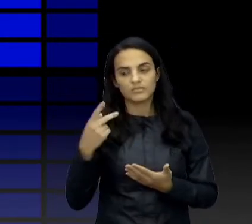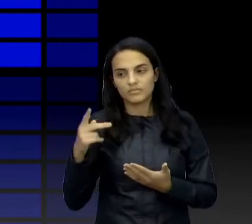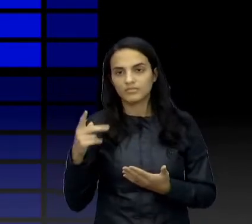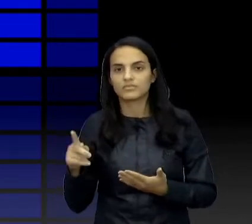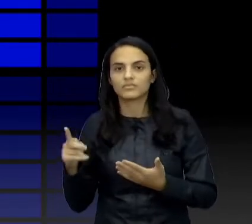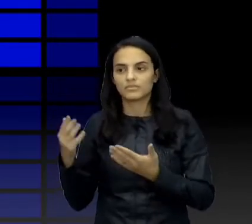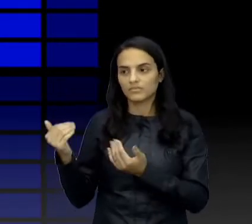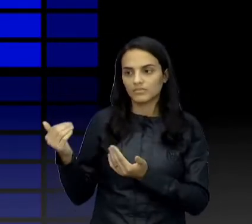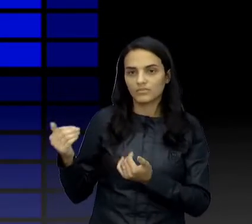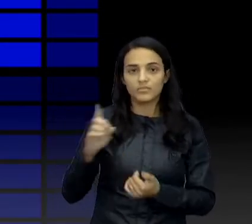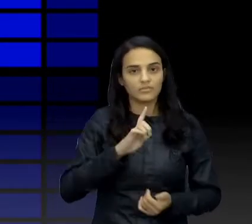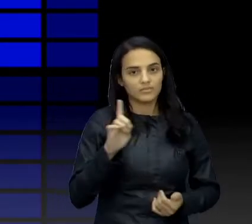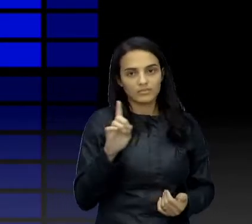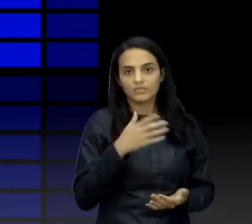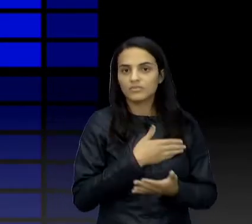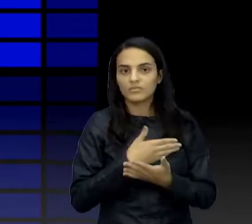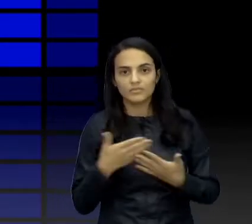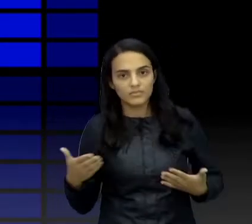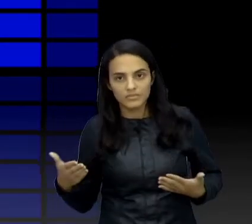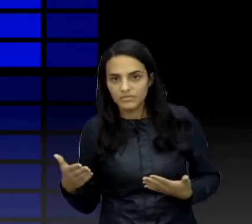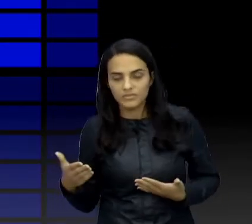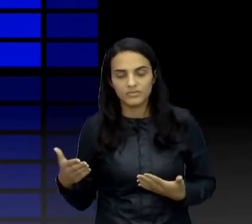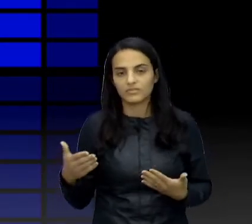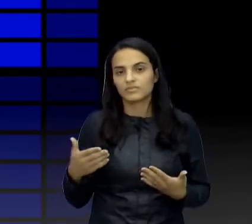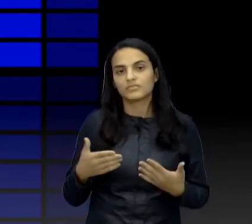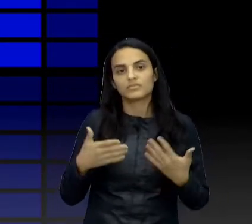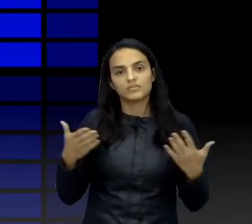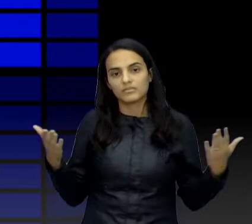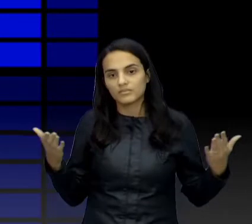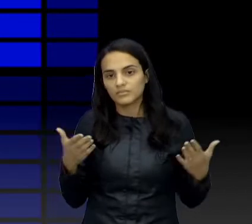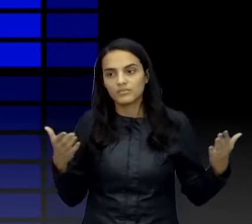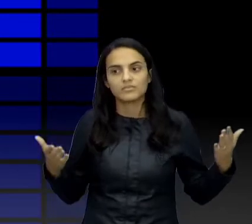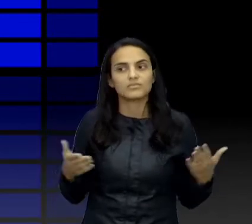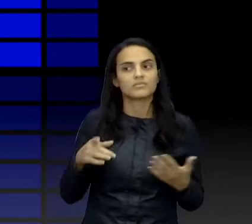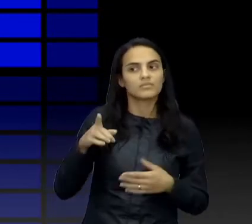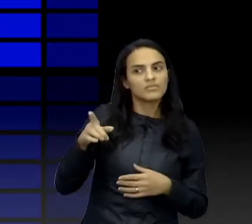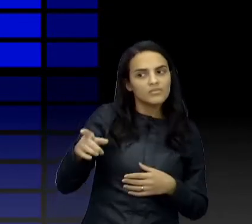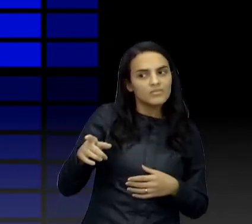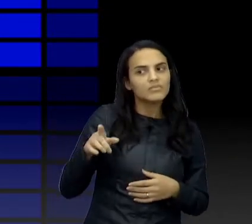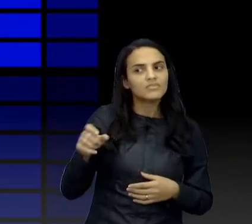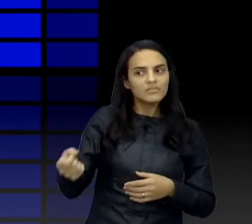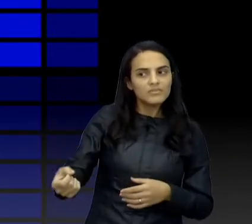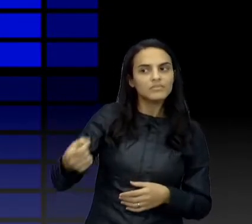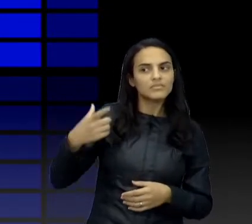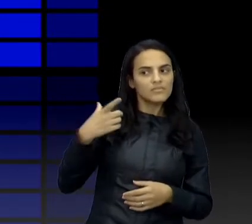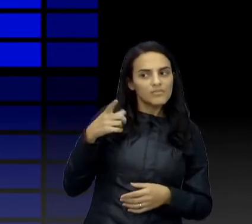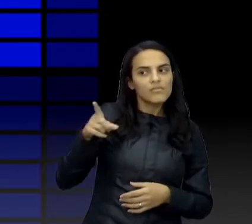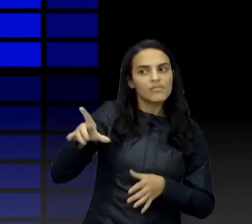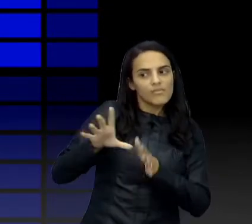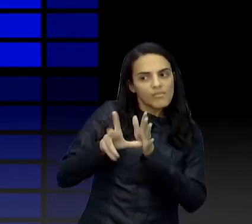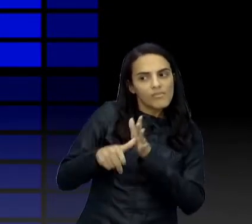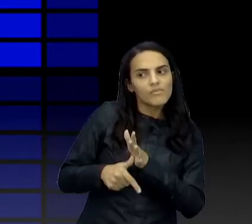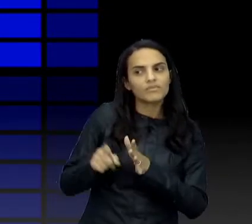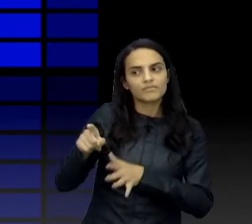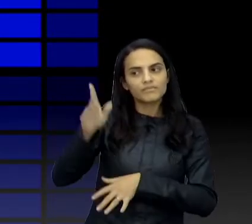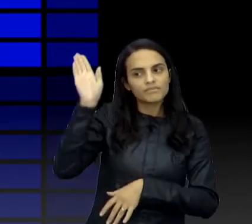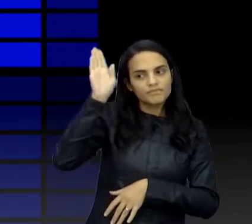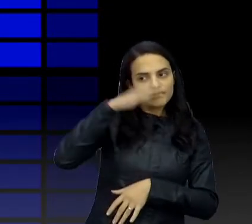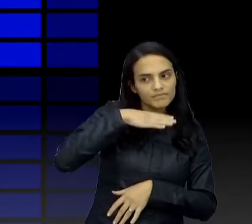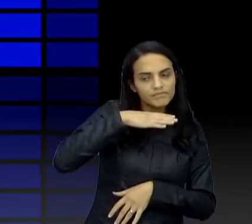jovem, ele perde a ingenuidade e se torna ali um suspeito, se torna ali sim um criminoso, um vilão de